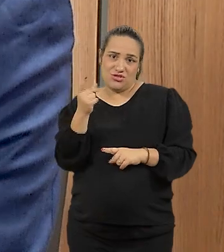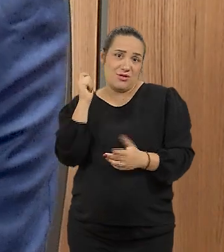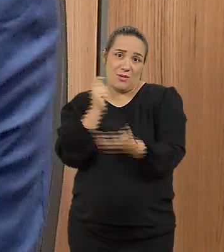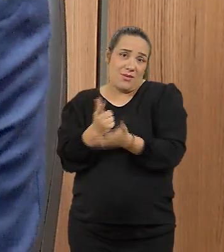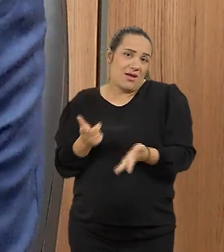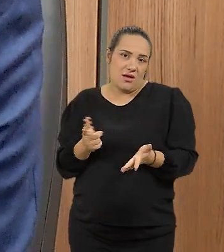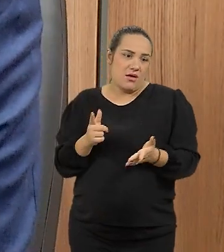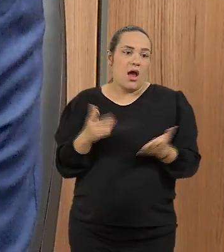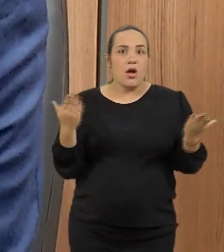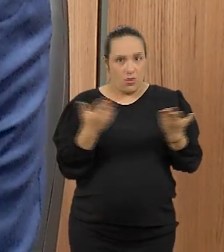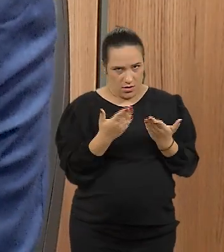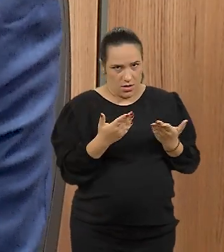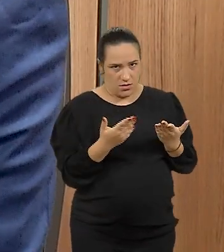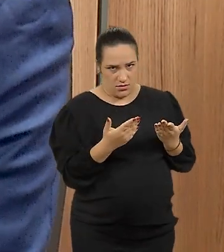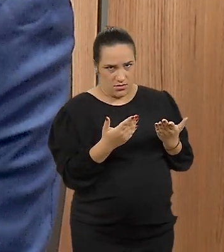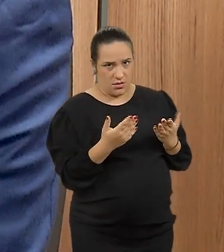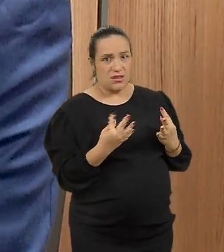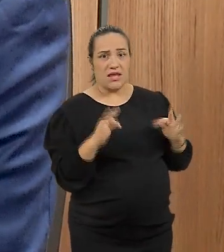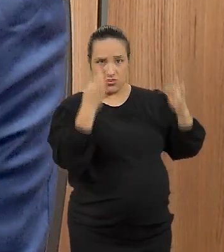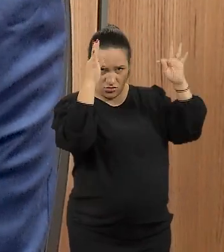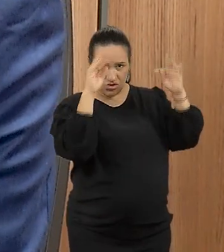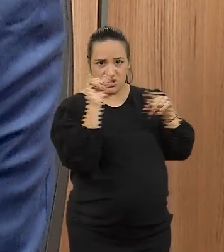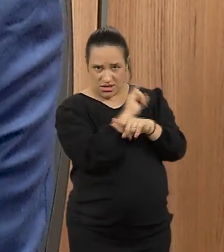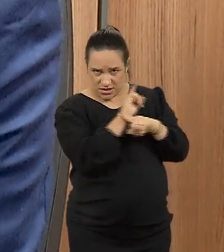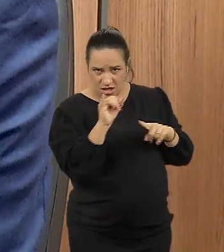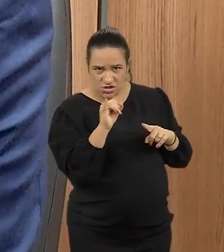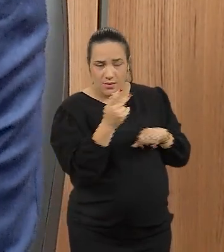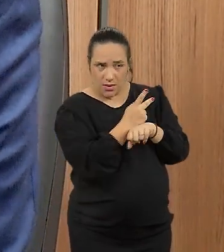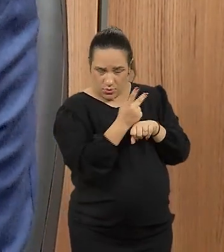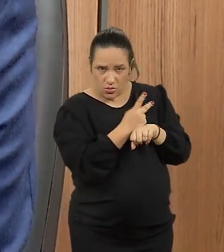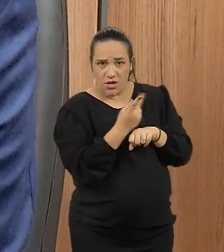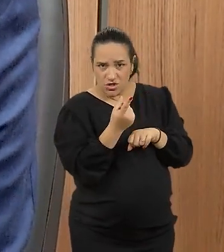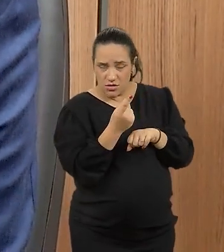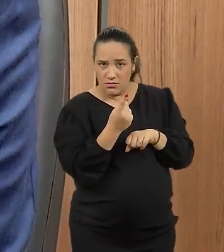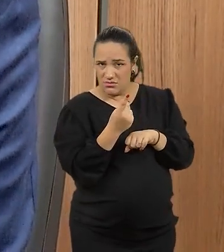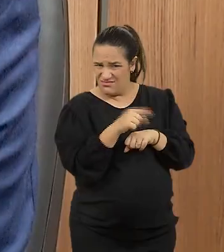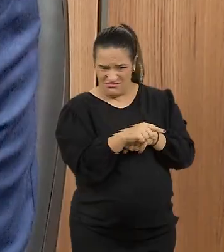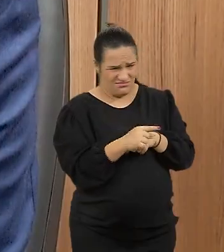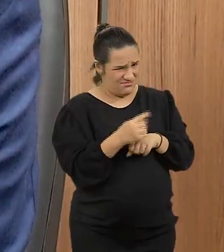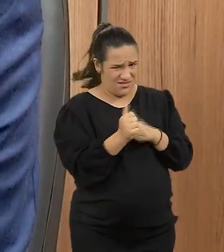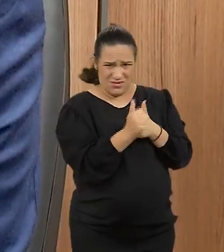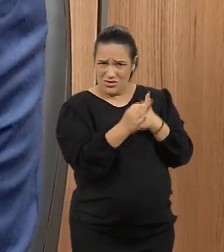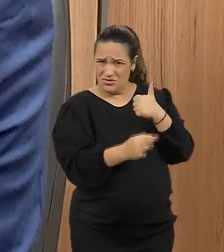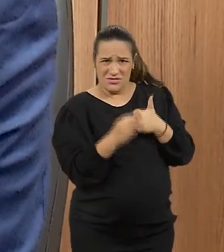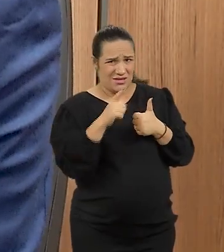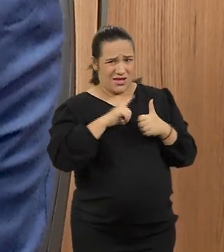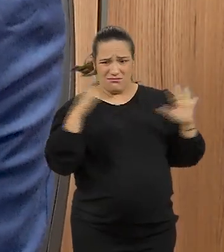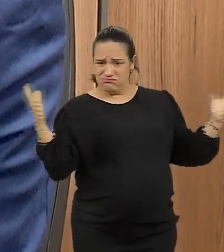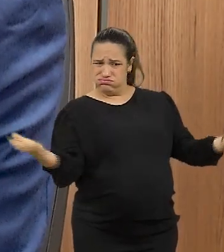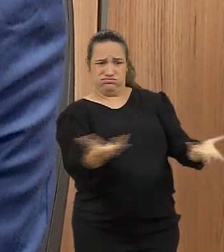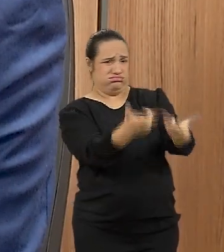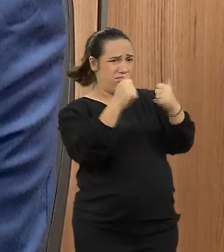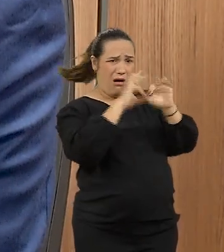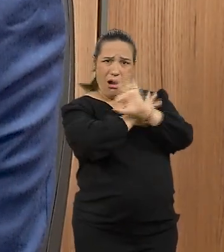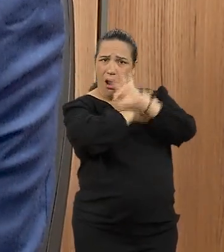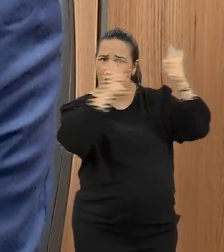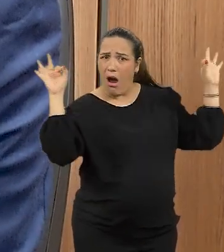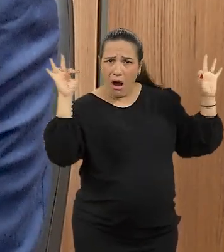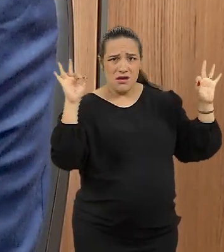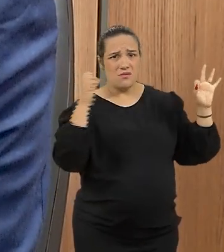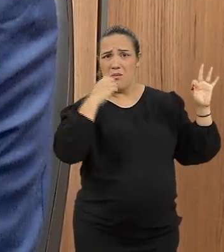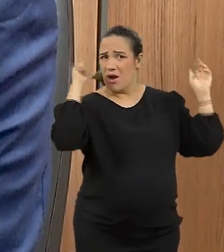ter bens. Os instrumentos tecnológicos que o judiciário tem hoje para buscar bens são instrumentos poderosos e